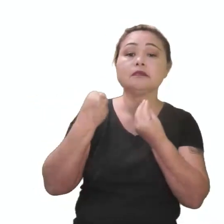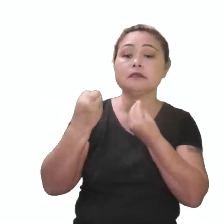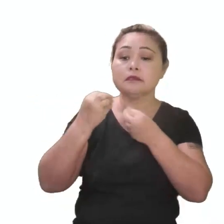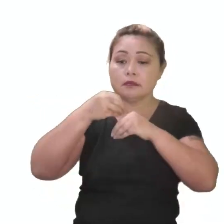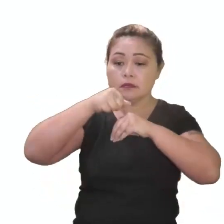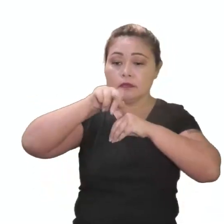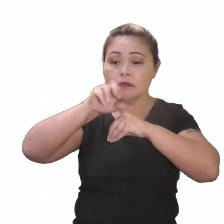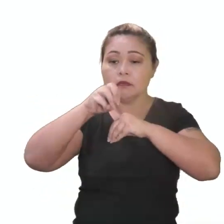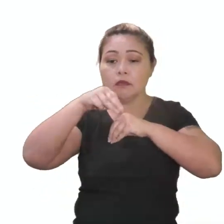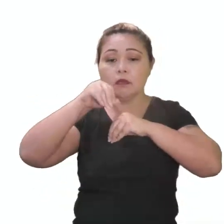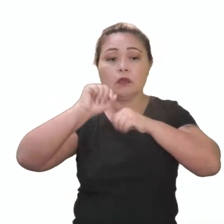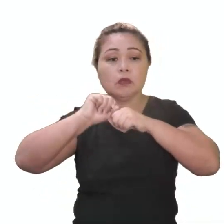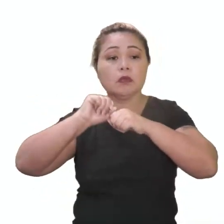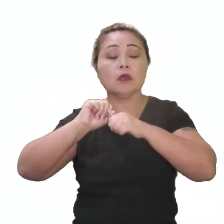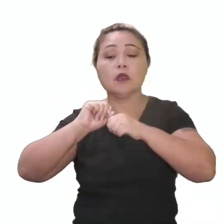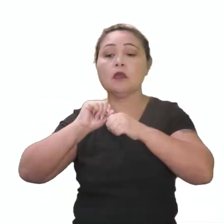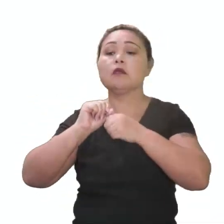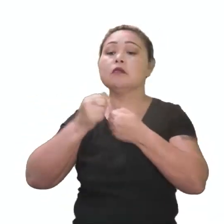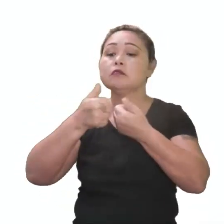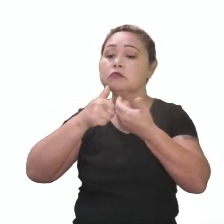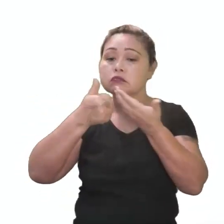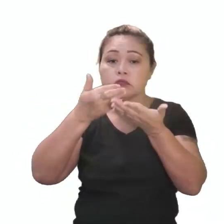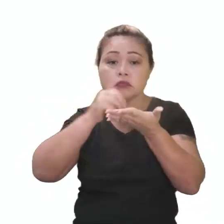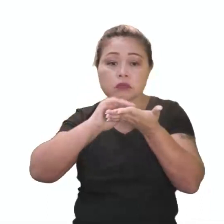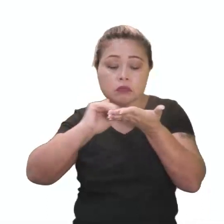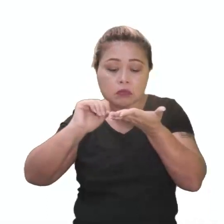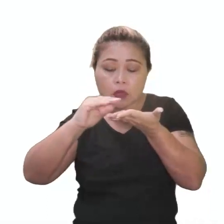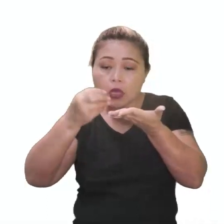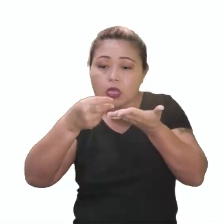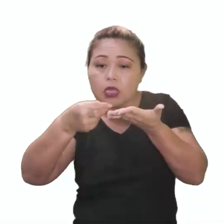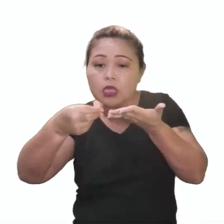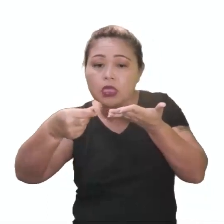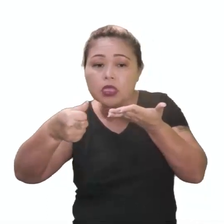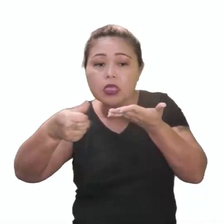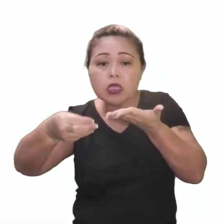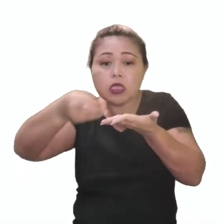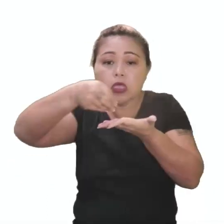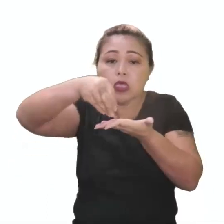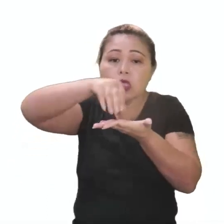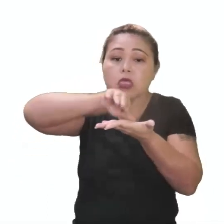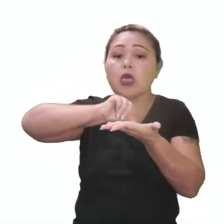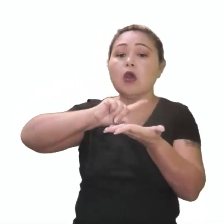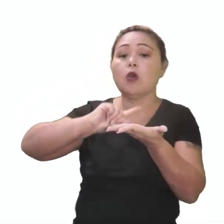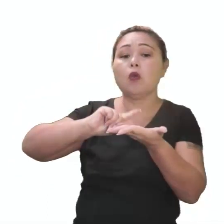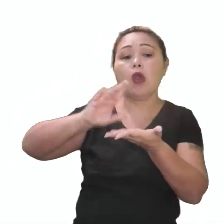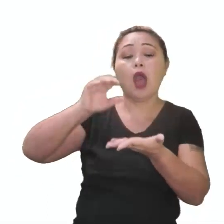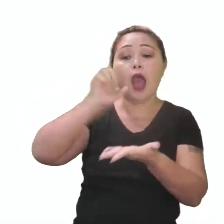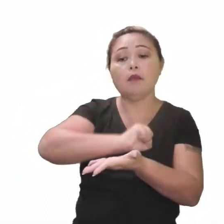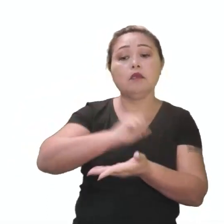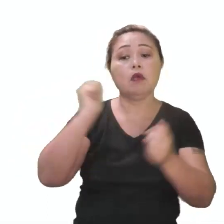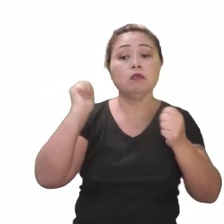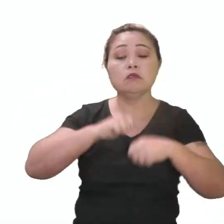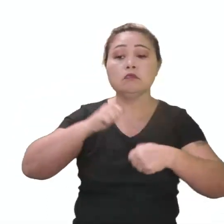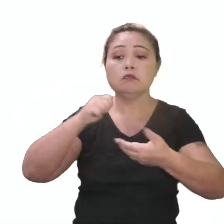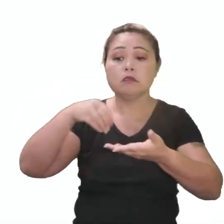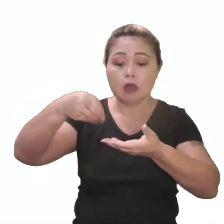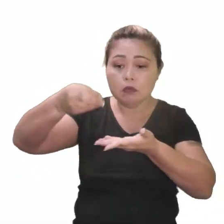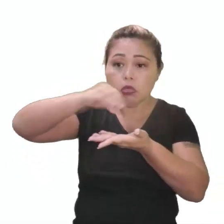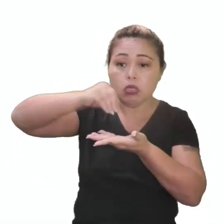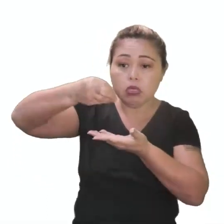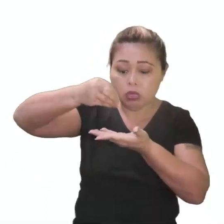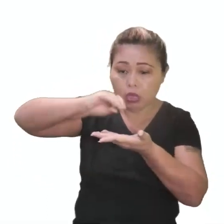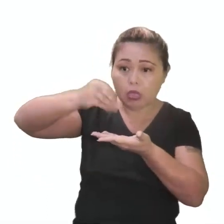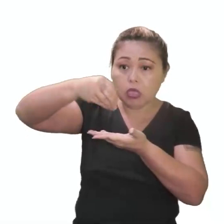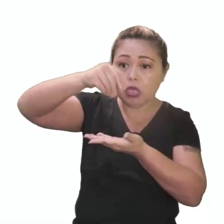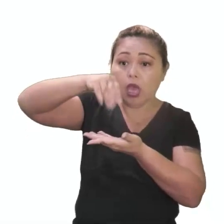Para que um organismo seja fossilizado, os restos devem ser cobertos por sedimentos o mais rápido